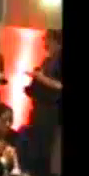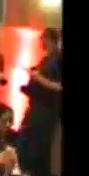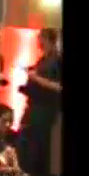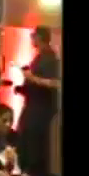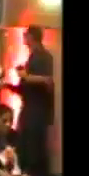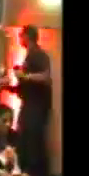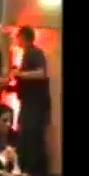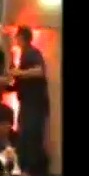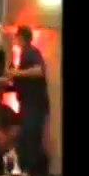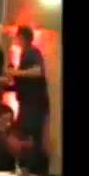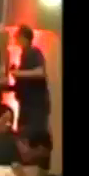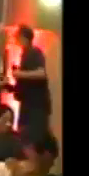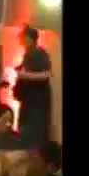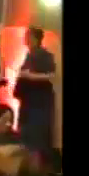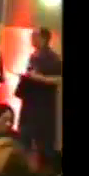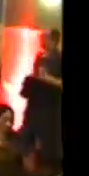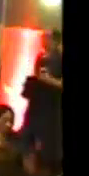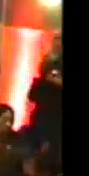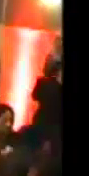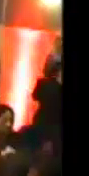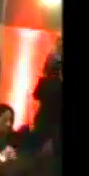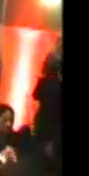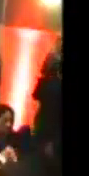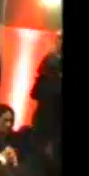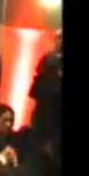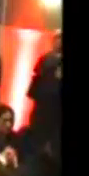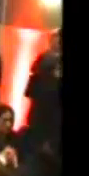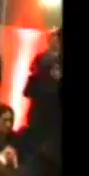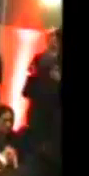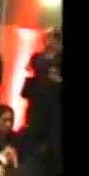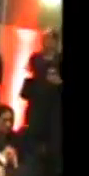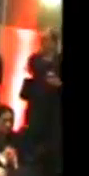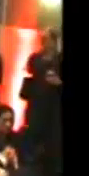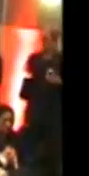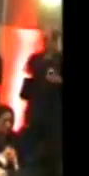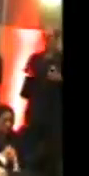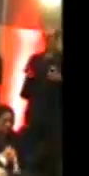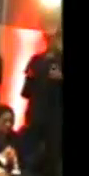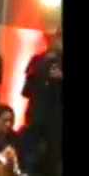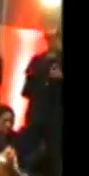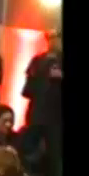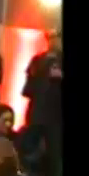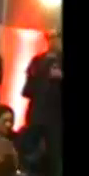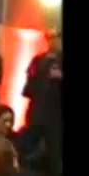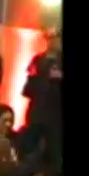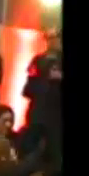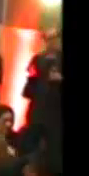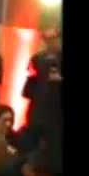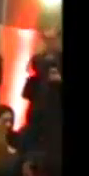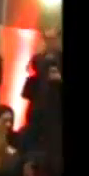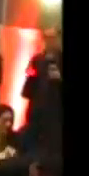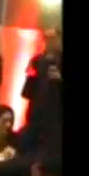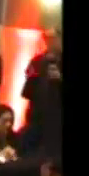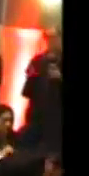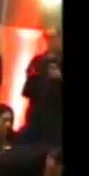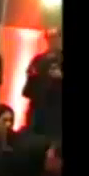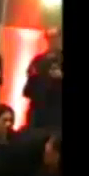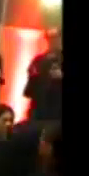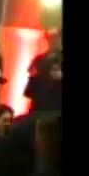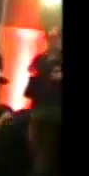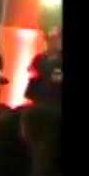aqueles vereadores, presidentes da sociedade, isso, representantes de alguma instituição, não esqueceram de deixar o registro